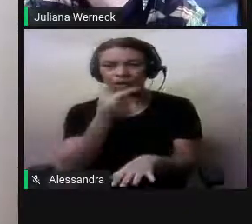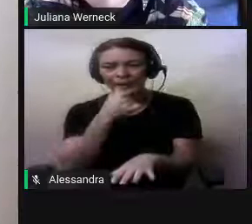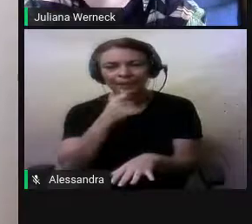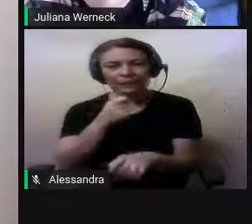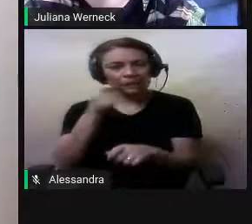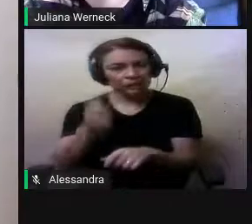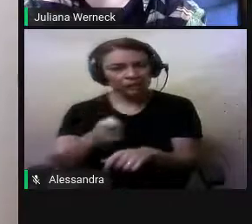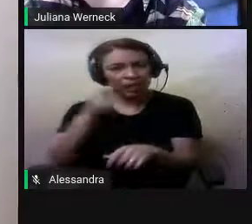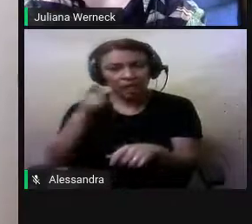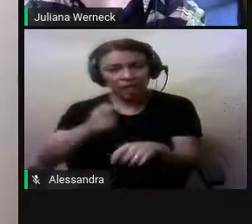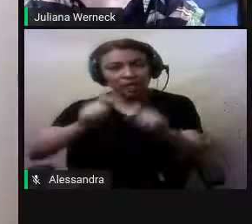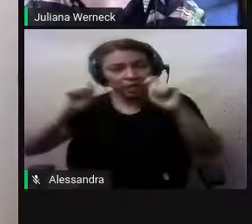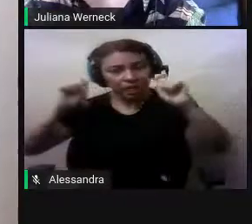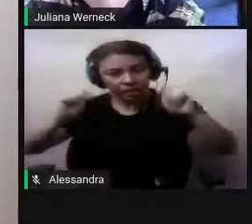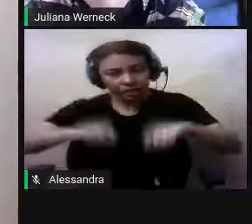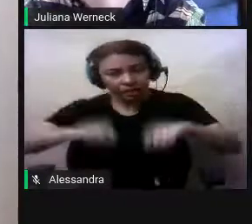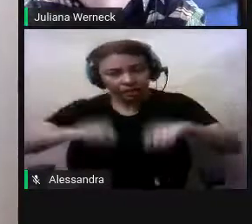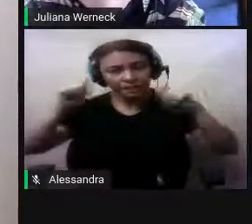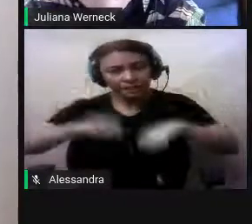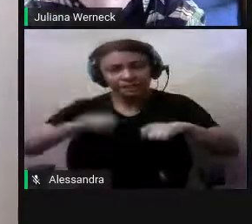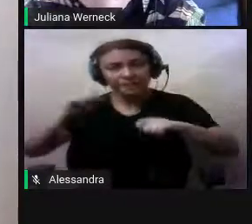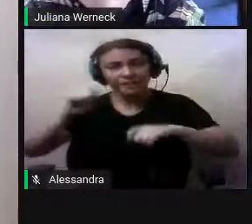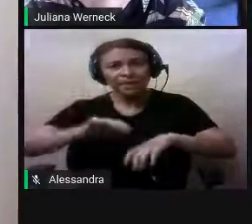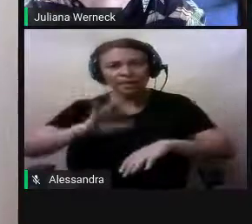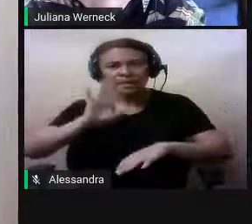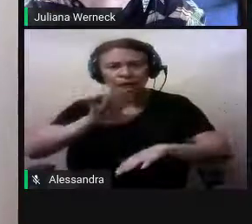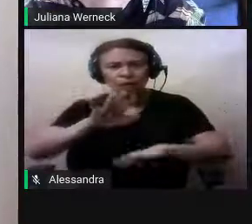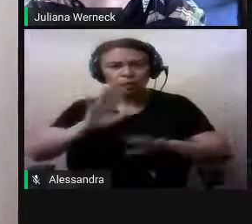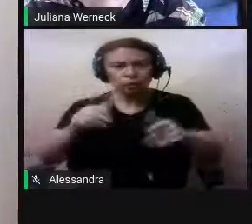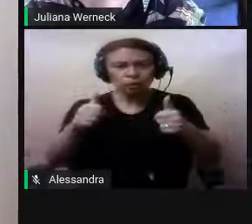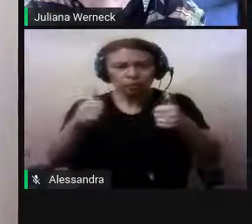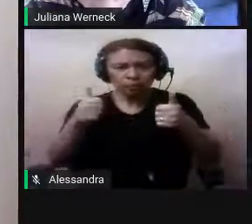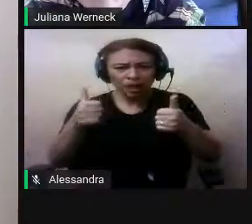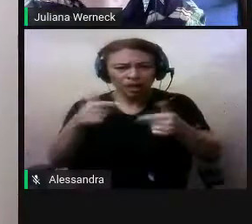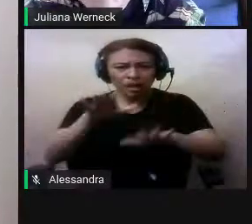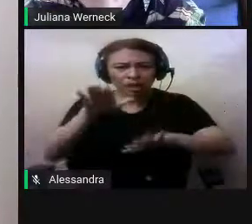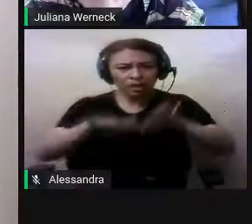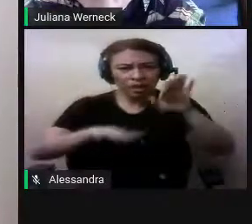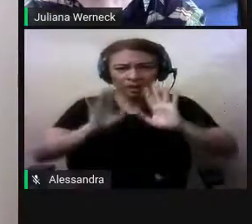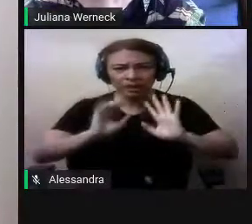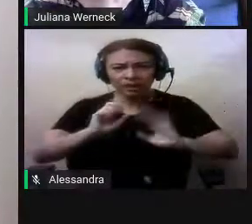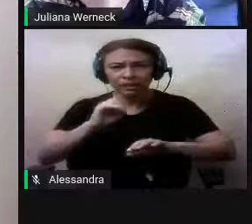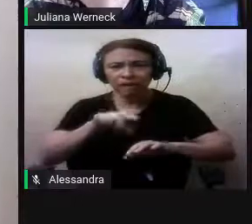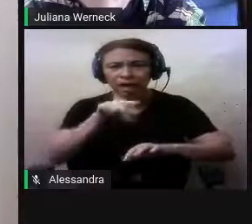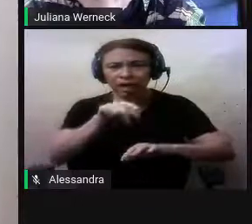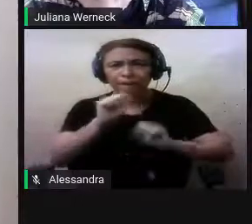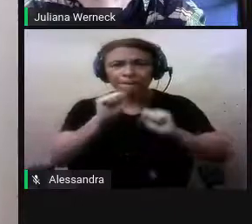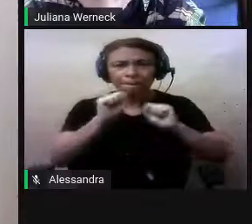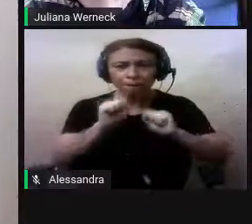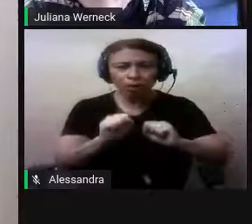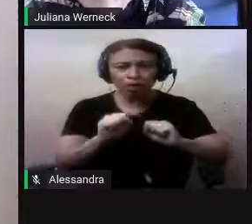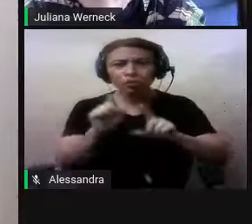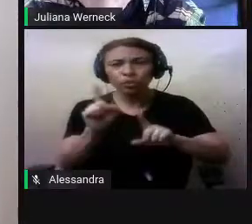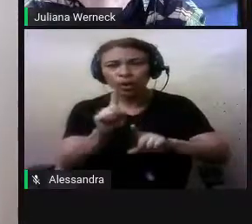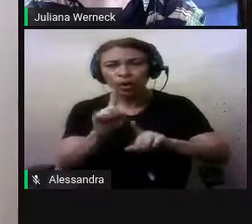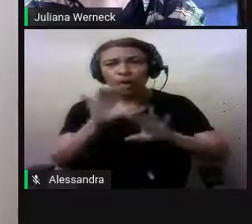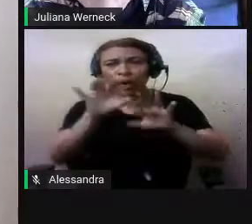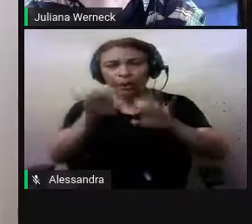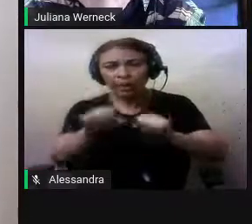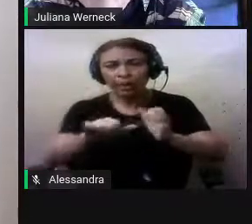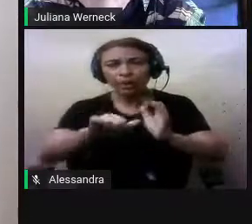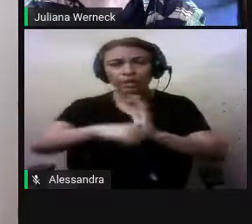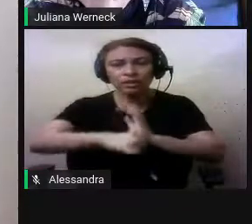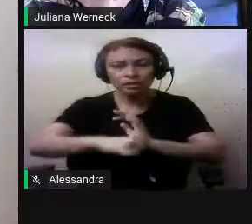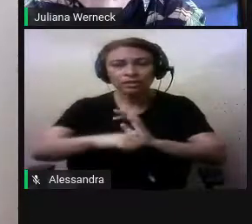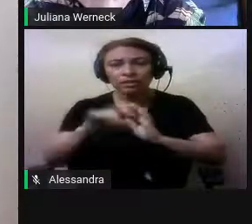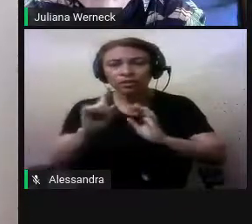insistindo com o superior. Daí ele pegou e falou assim, não, tudo bem, independente se ela pode ou não, eu só queria saber se eu pego a digital ou não. Daí ela